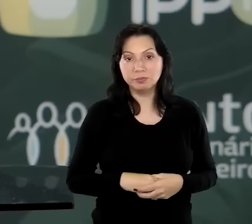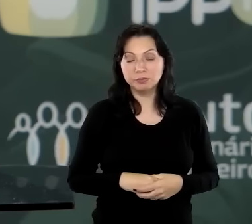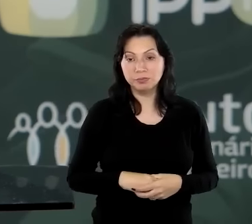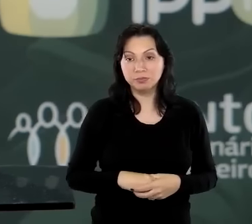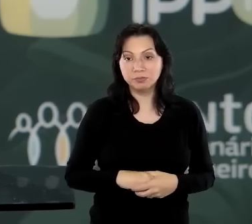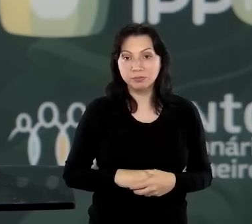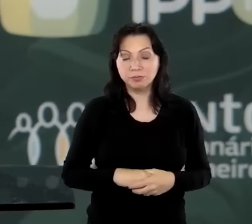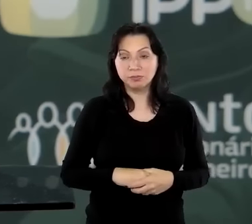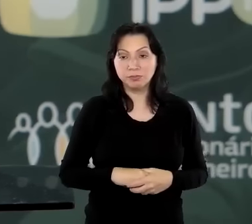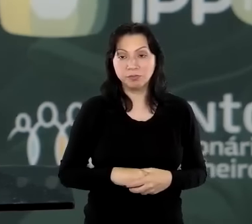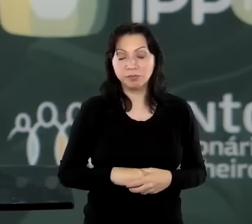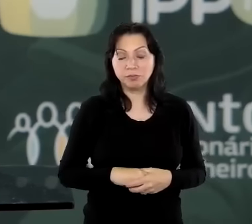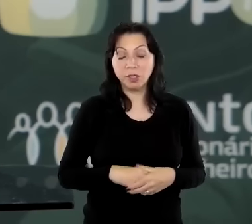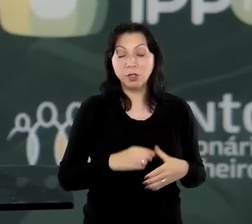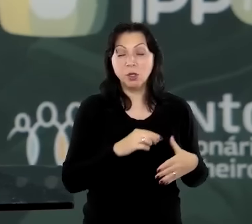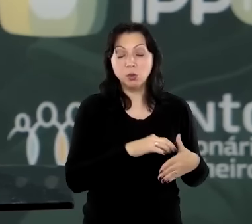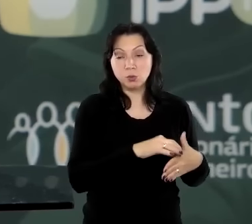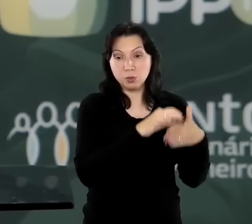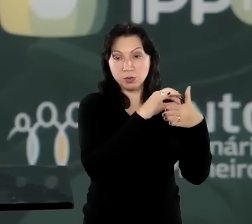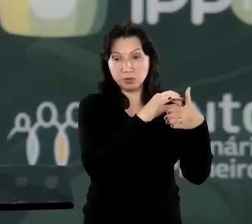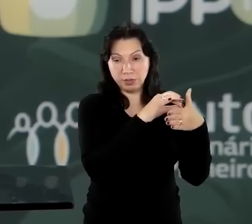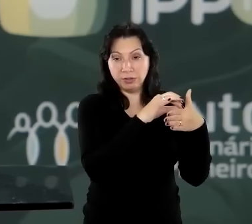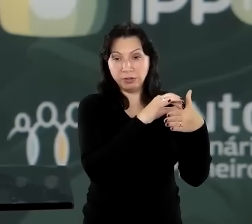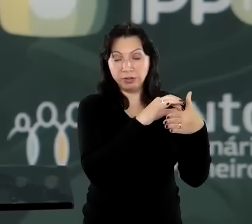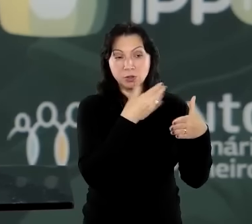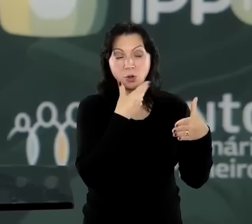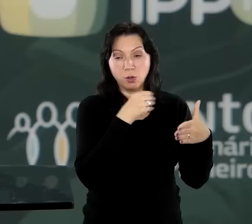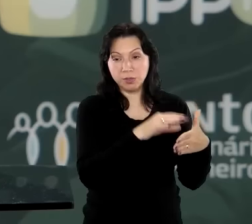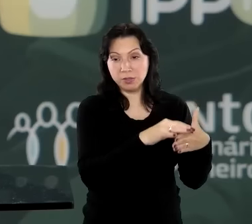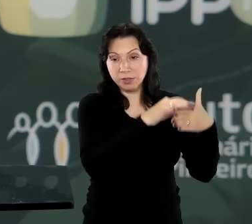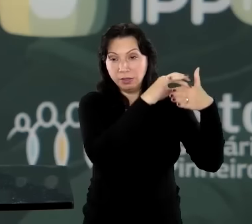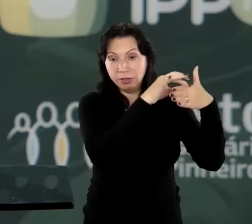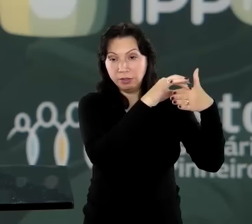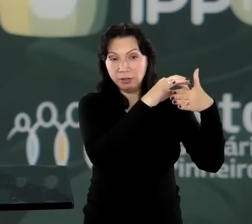porque eles velam por vossa alma.